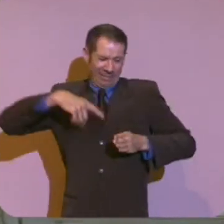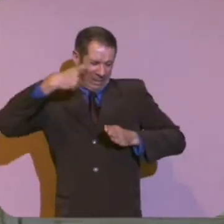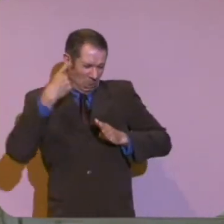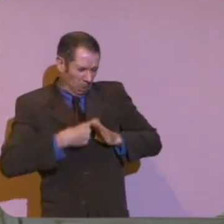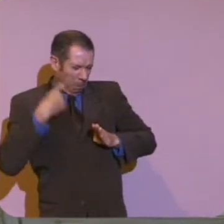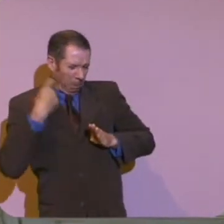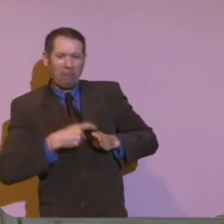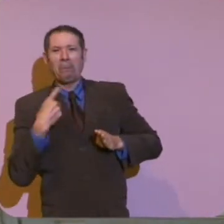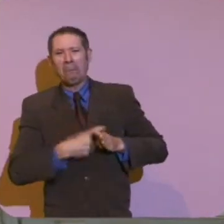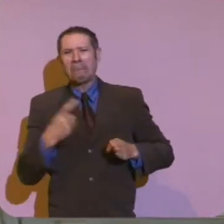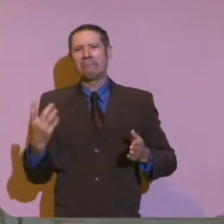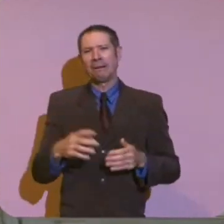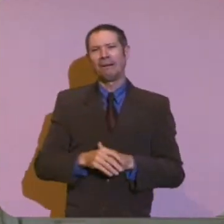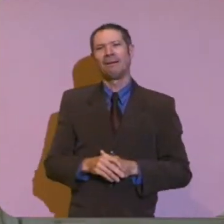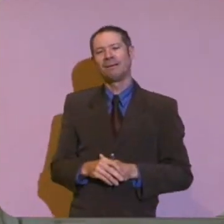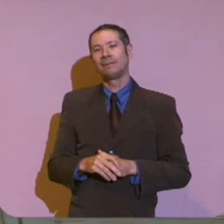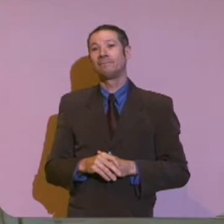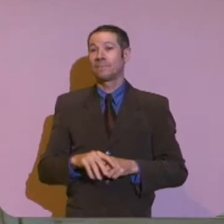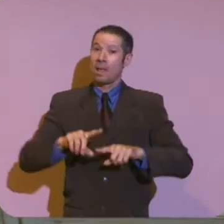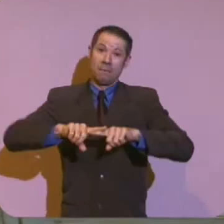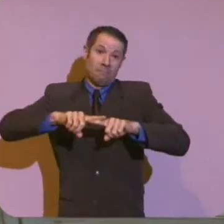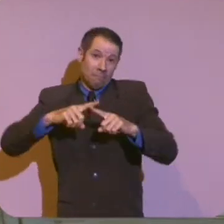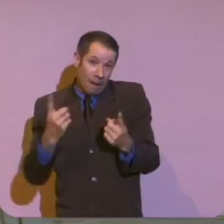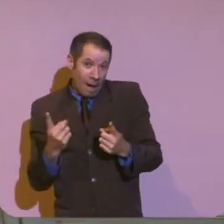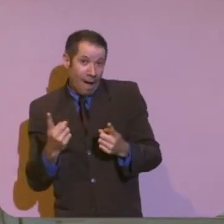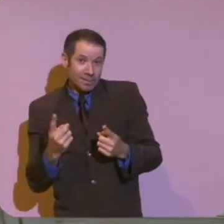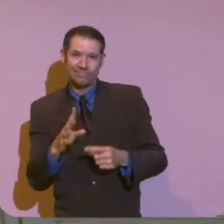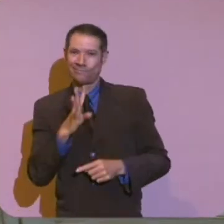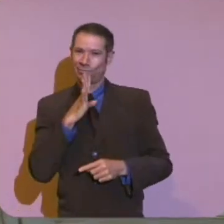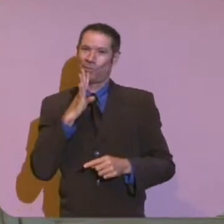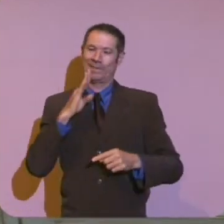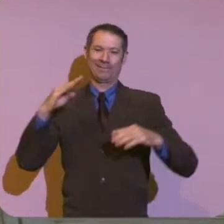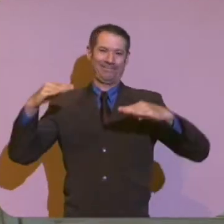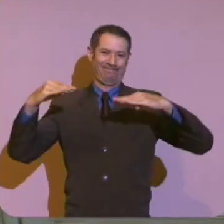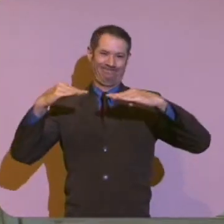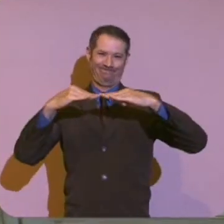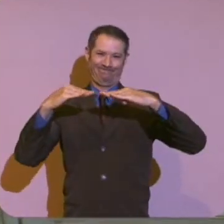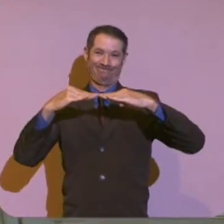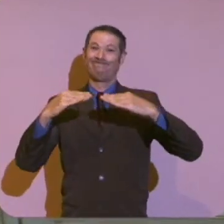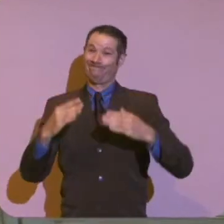duro! Mas eu conheço uns que são assim também.